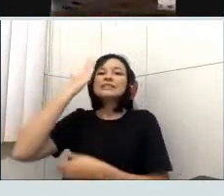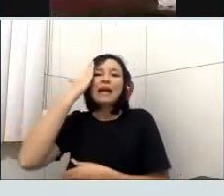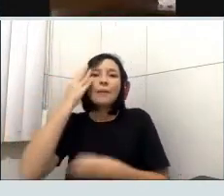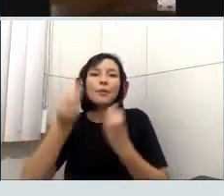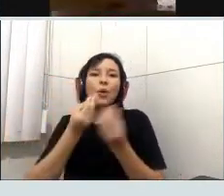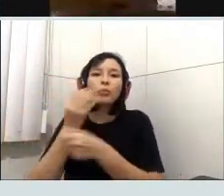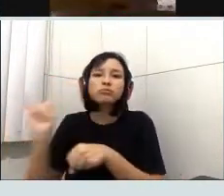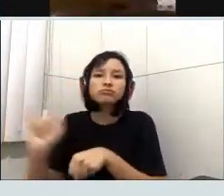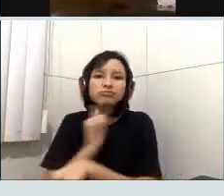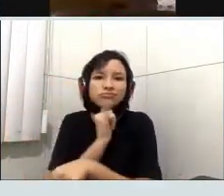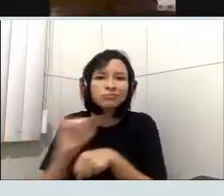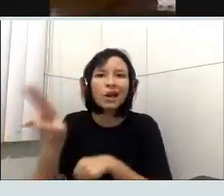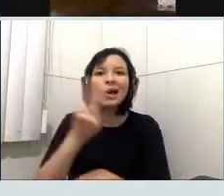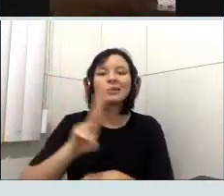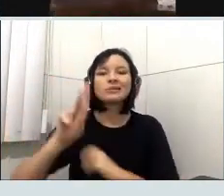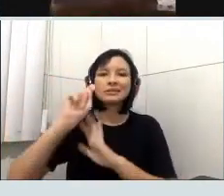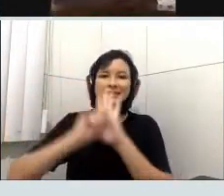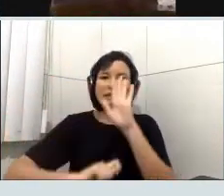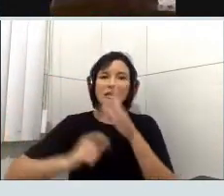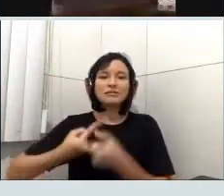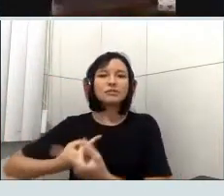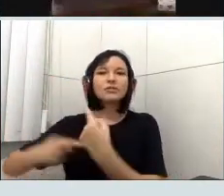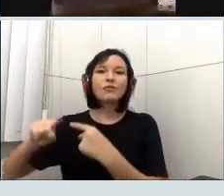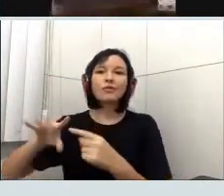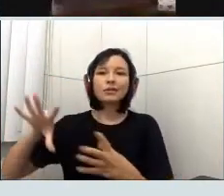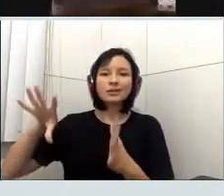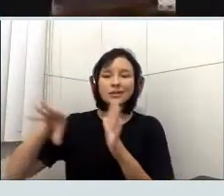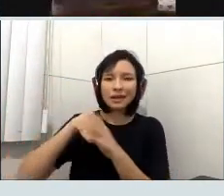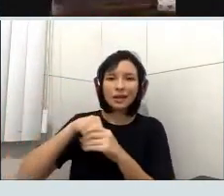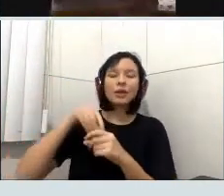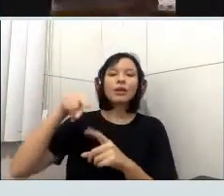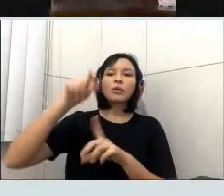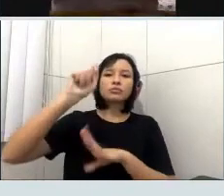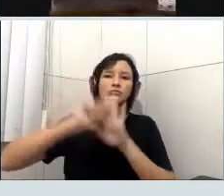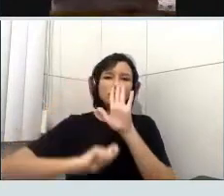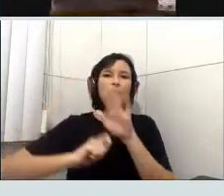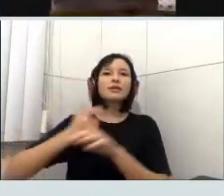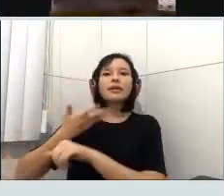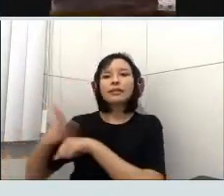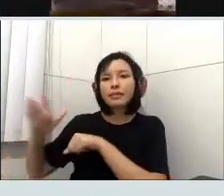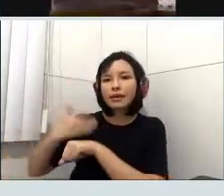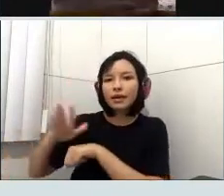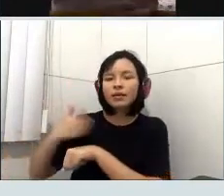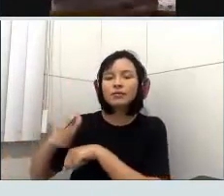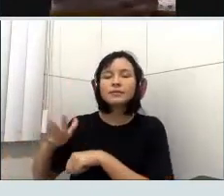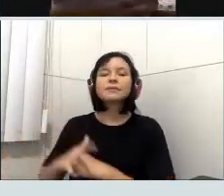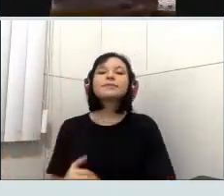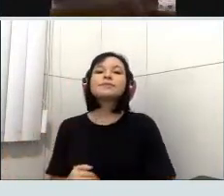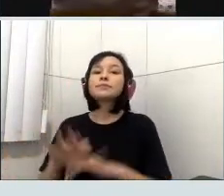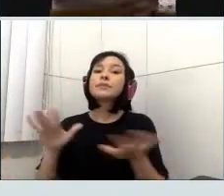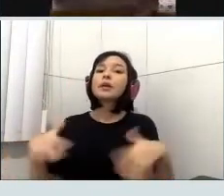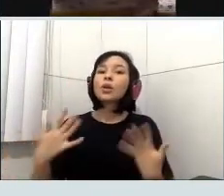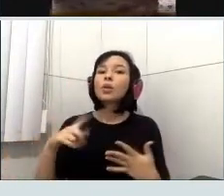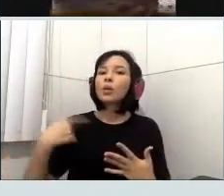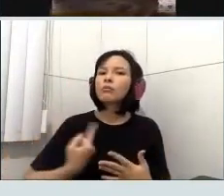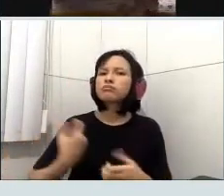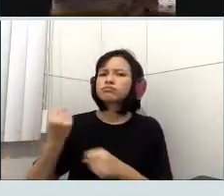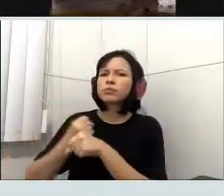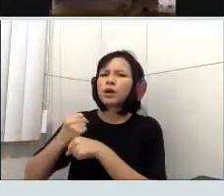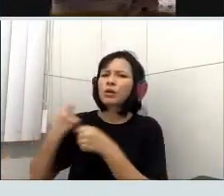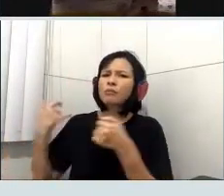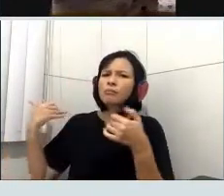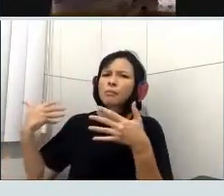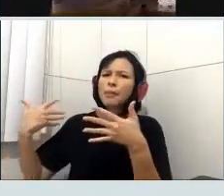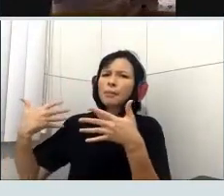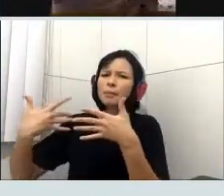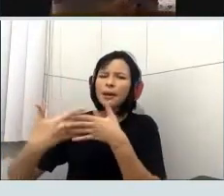desenvolver. E só assim vocês só vão descobrir isso treinando. Então, a gente tem um ano inteiro para vocês descobrirem, né,